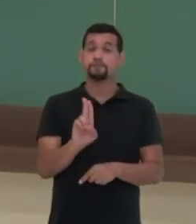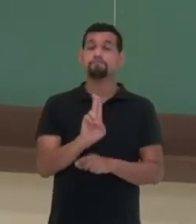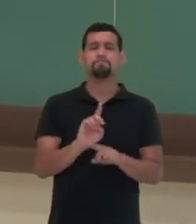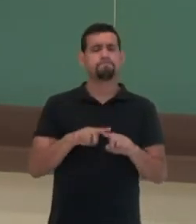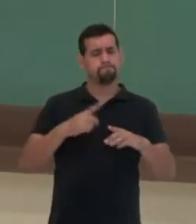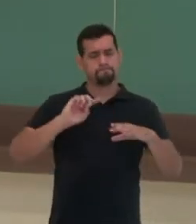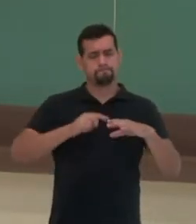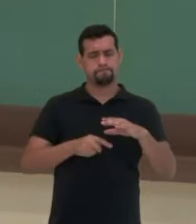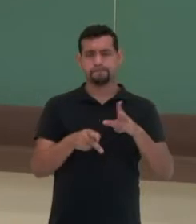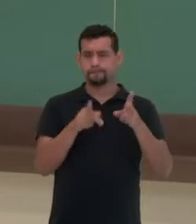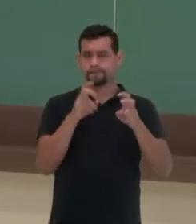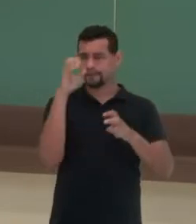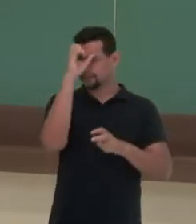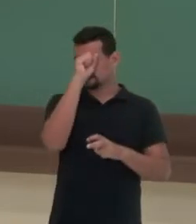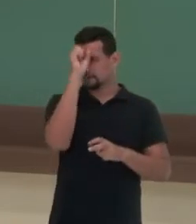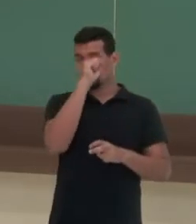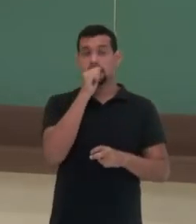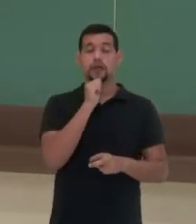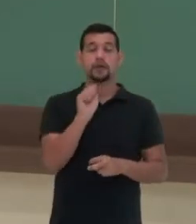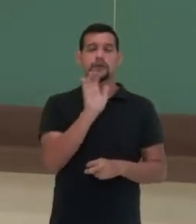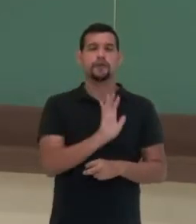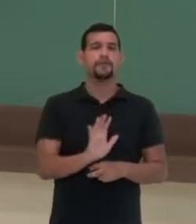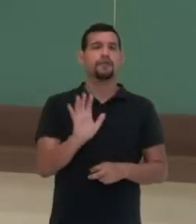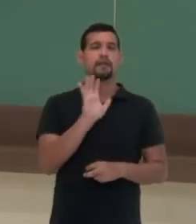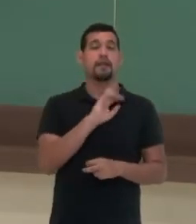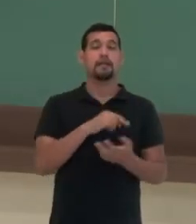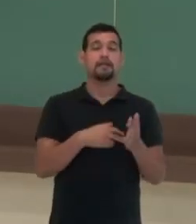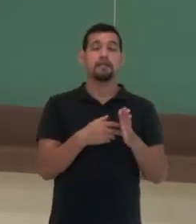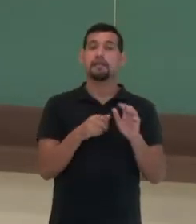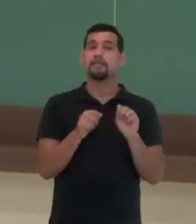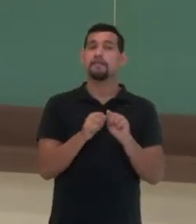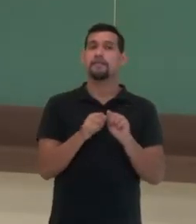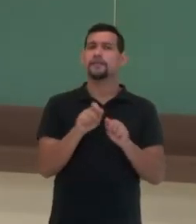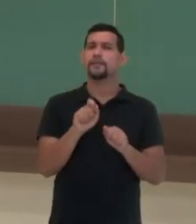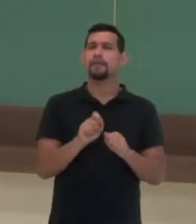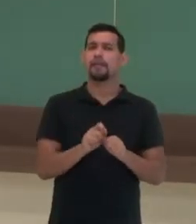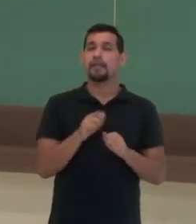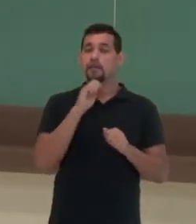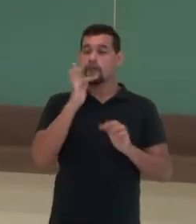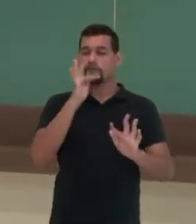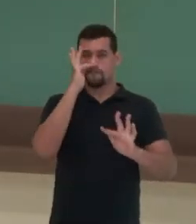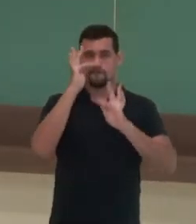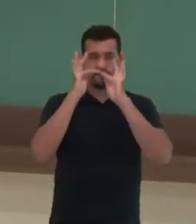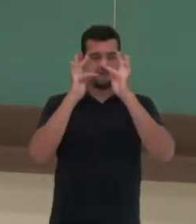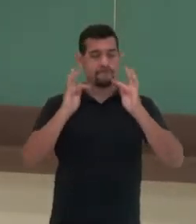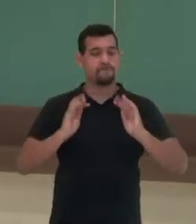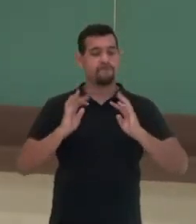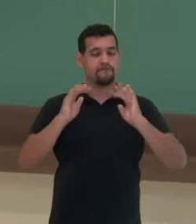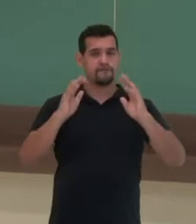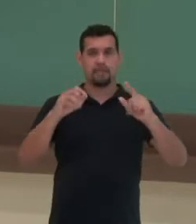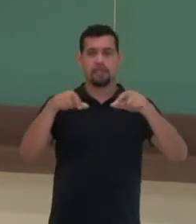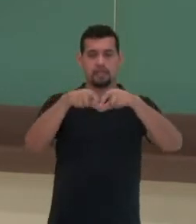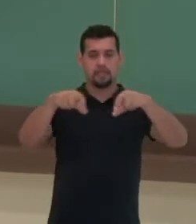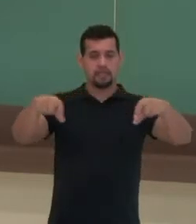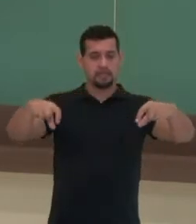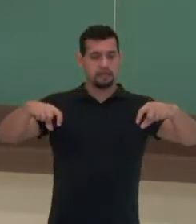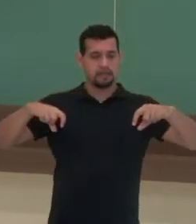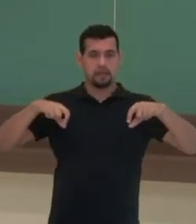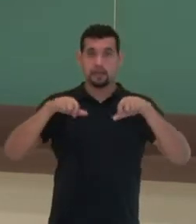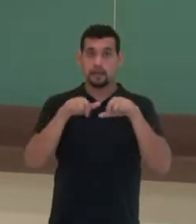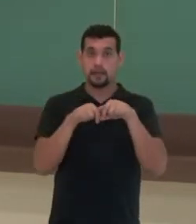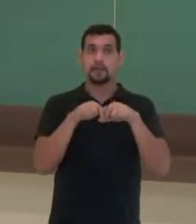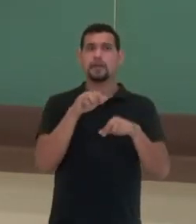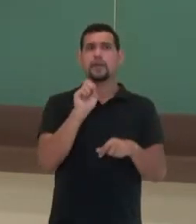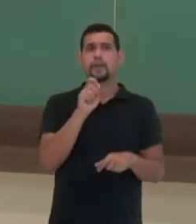explorar uma situação aqui, ó. Em um espaço retangular será feito um jardim com uma calçada ao redor de meio metro de largura, ok?